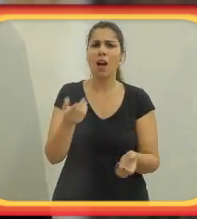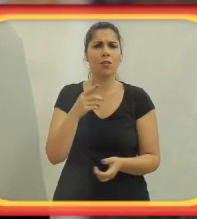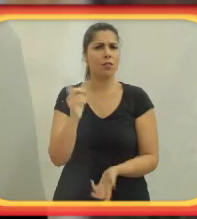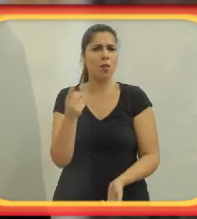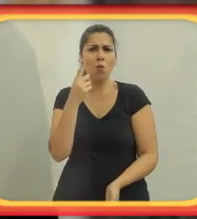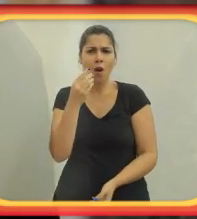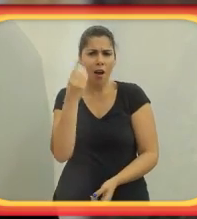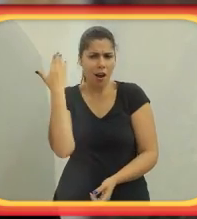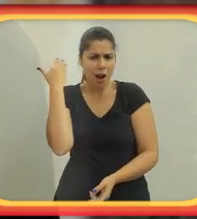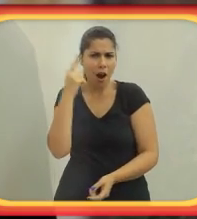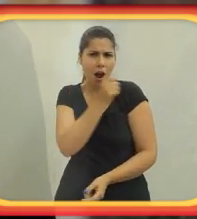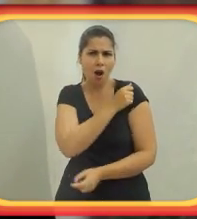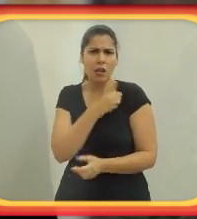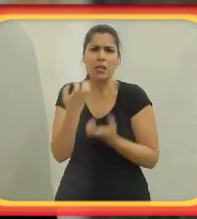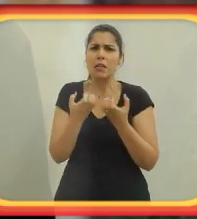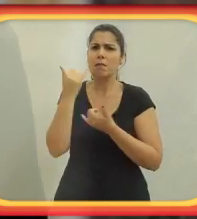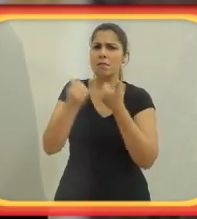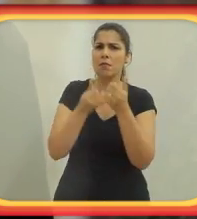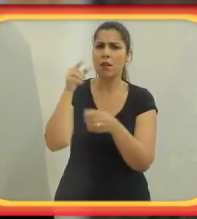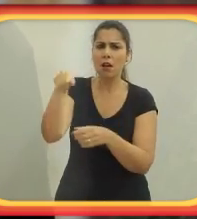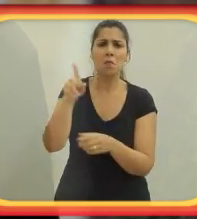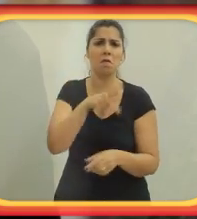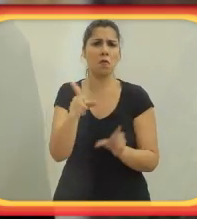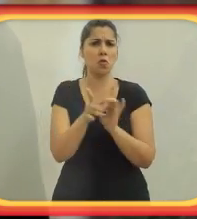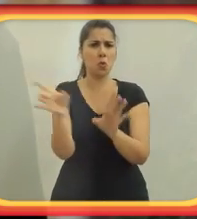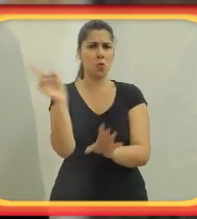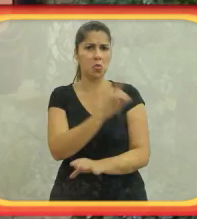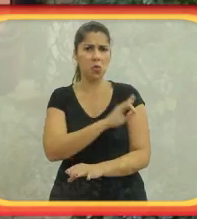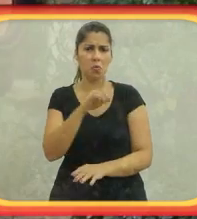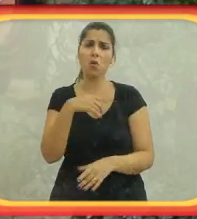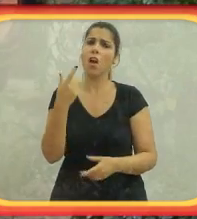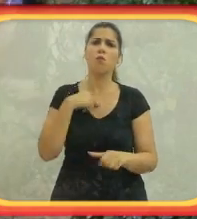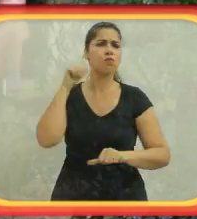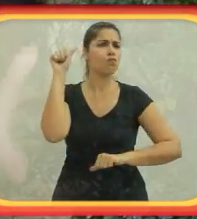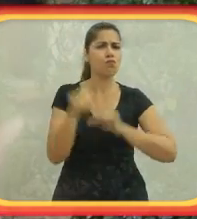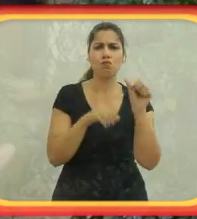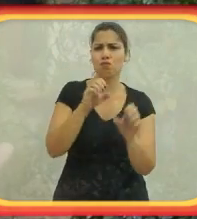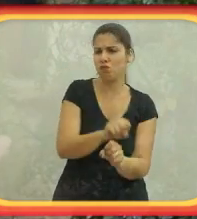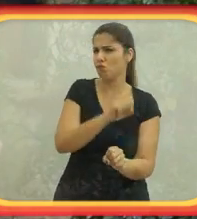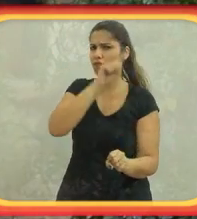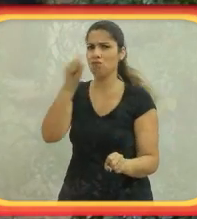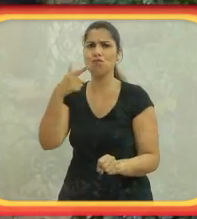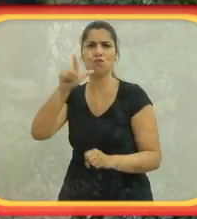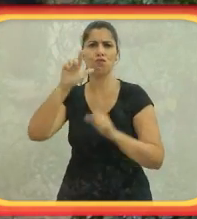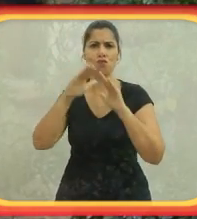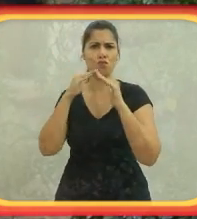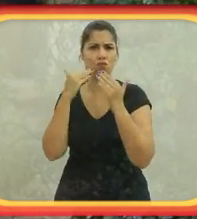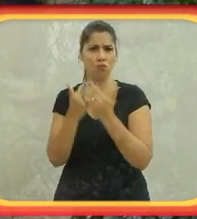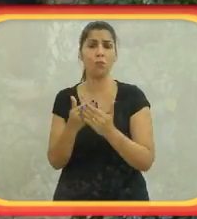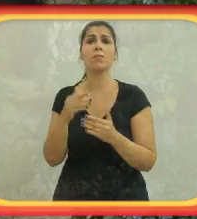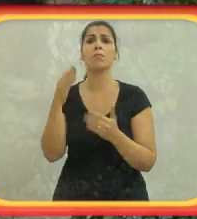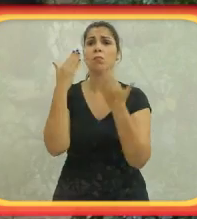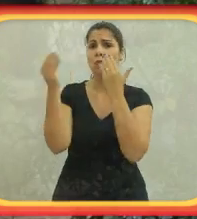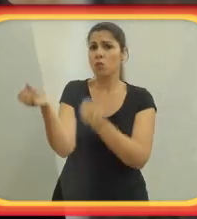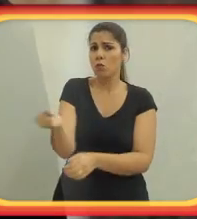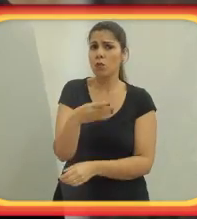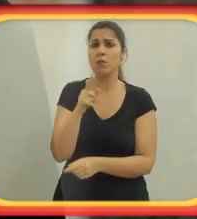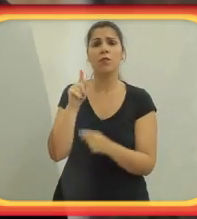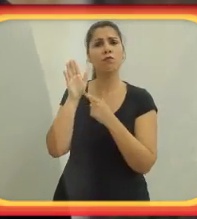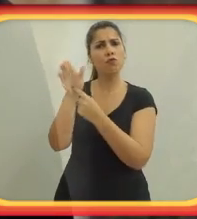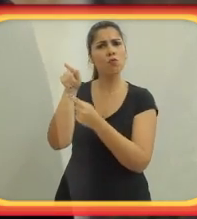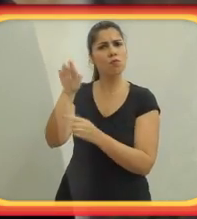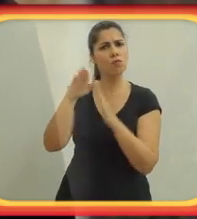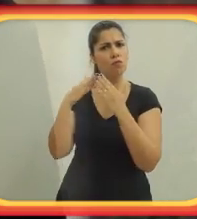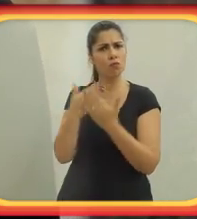entendendo. Eu falei, não, um aluno quis brincar com ela e a professora não deixou. Trocamos de colégio e a psicóloga